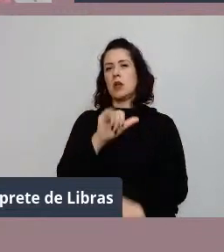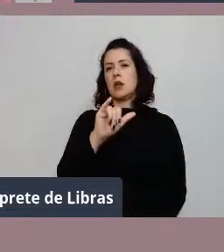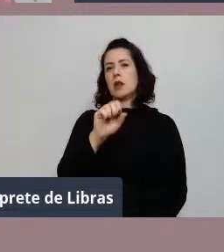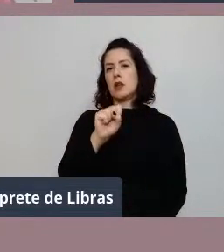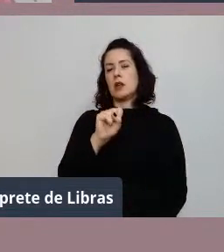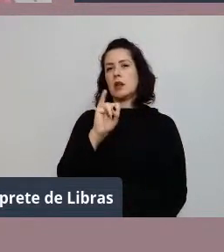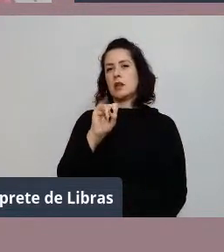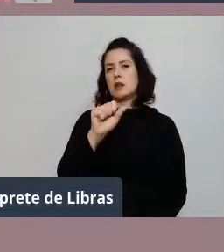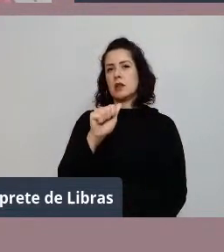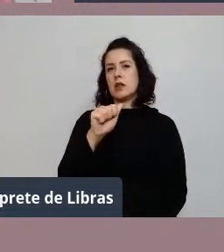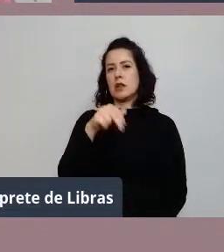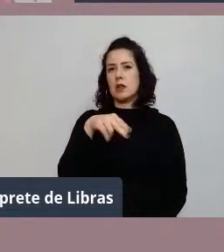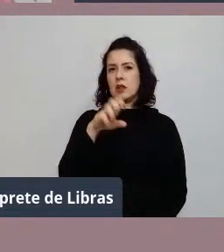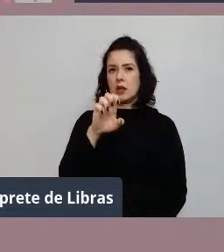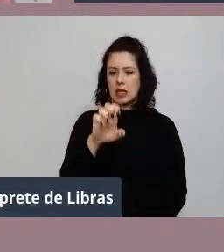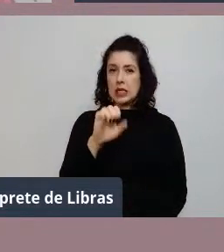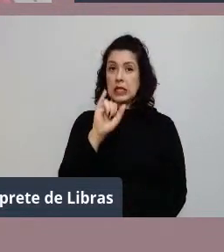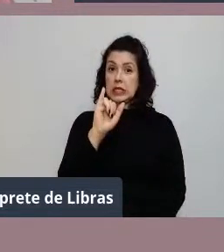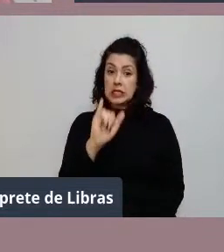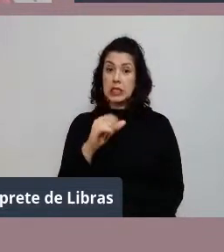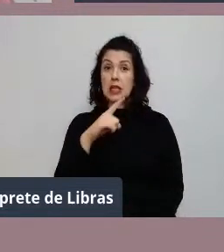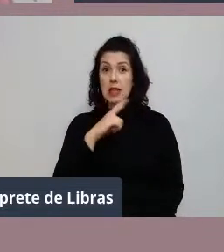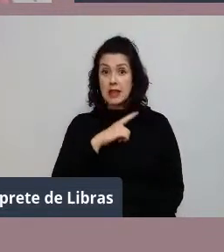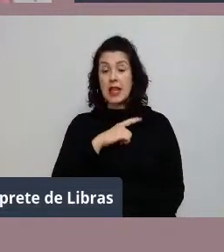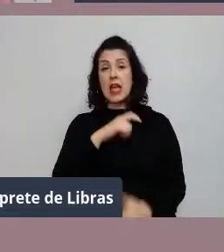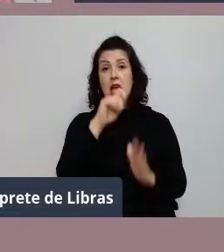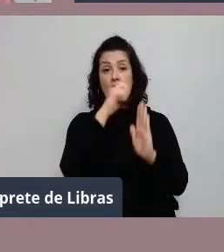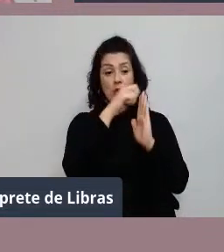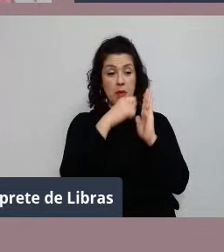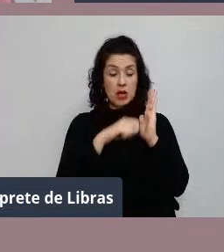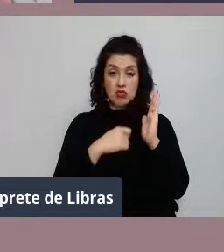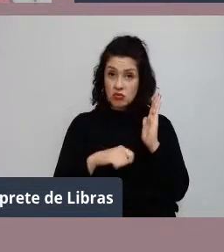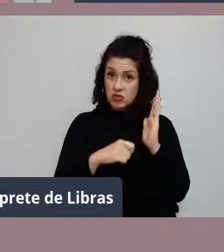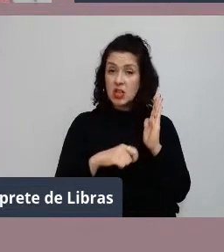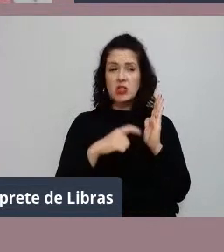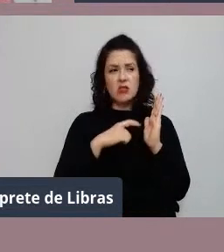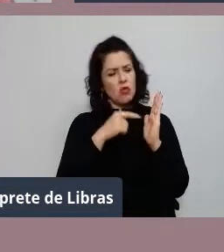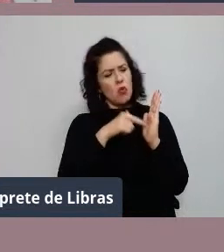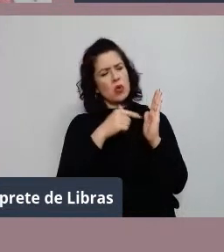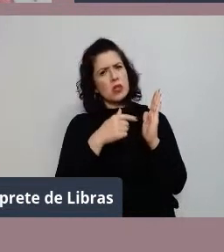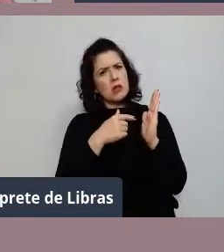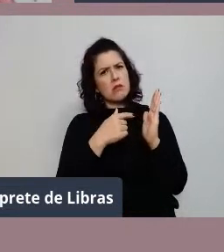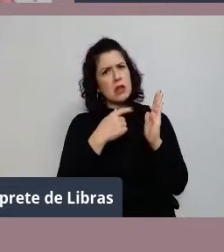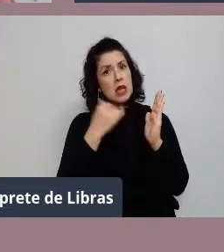há algo de relevante nos manuscritos da Hora da Estrela que foi deixado de fora.